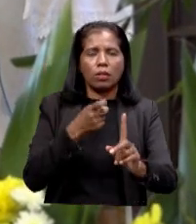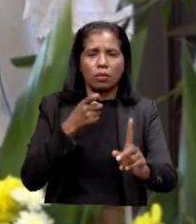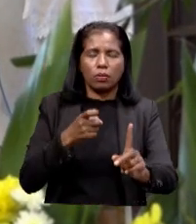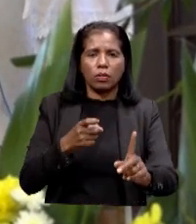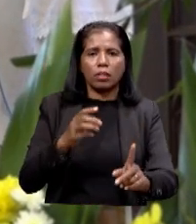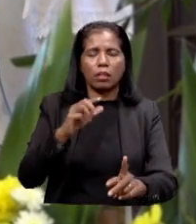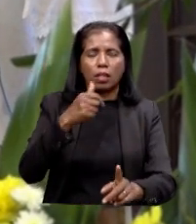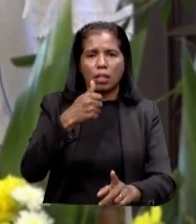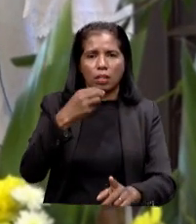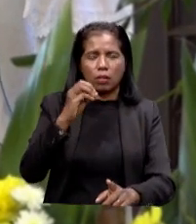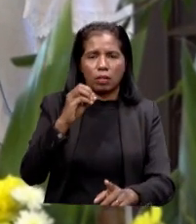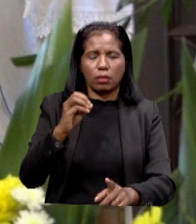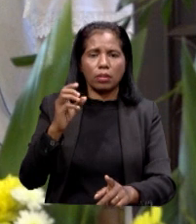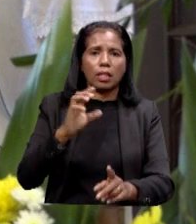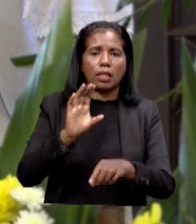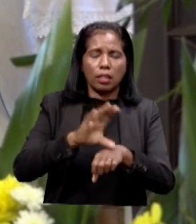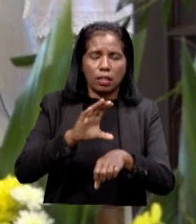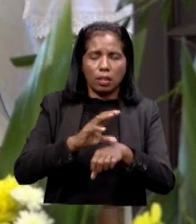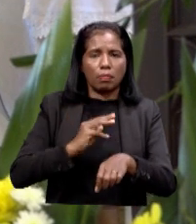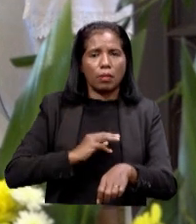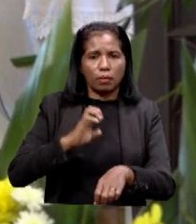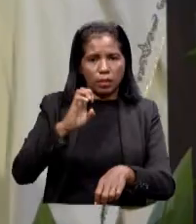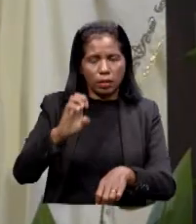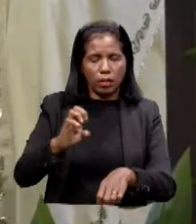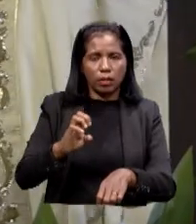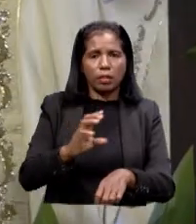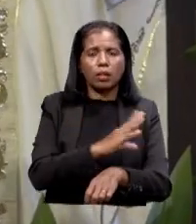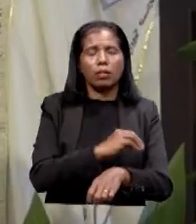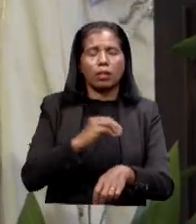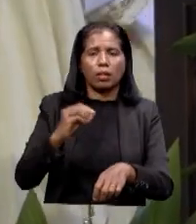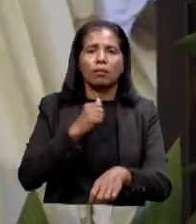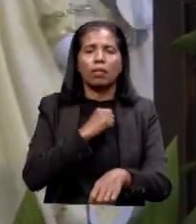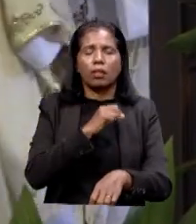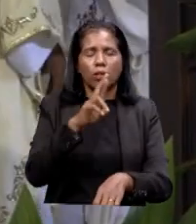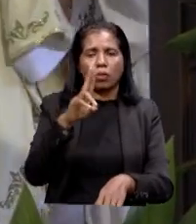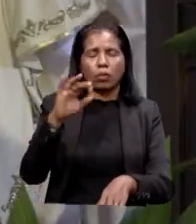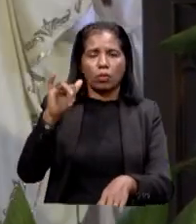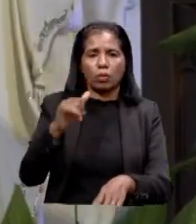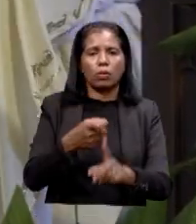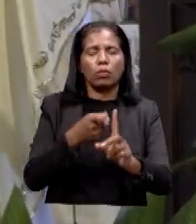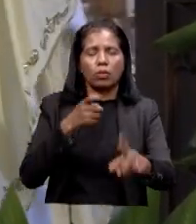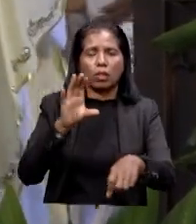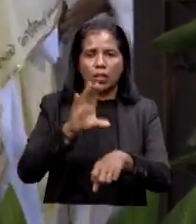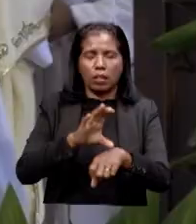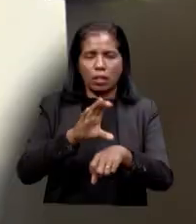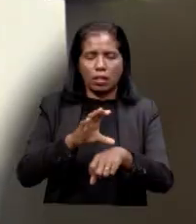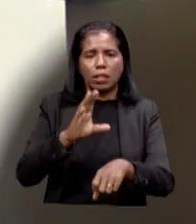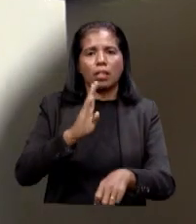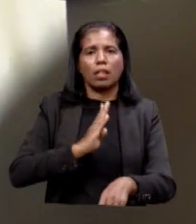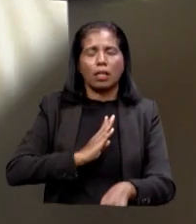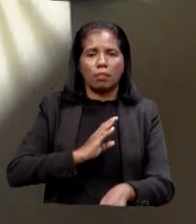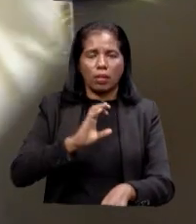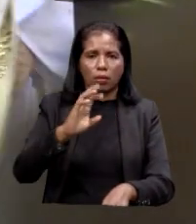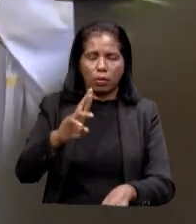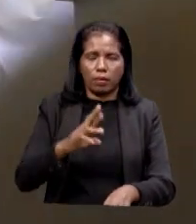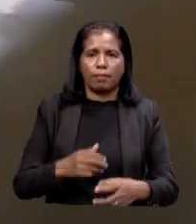Mobisi, Padre Mariano Quintão do Rego husi paróquia Becora, no Padre Rui Achamau husi paróquia Achabe.